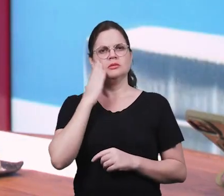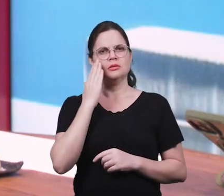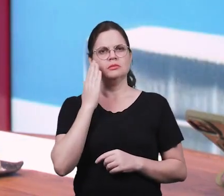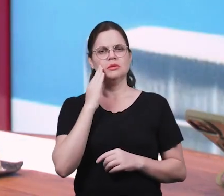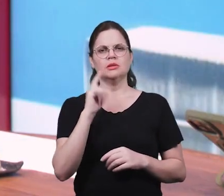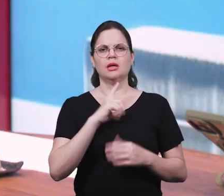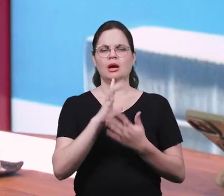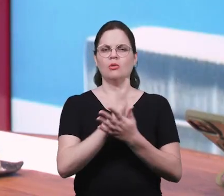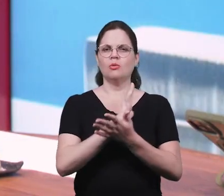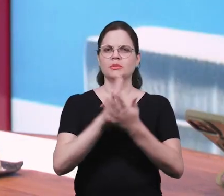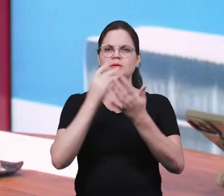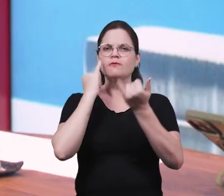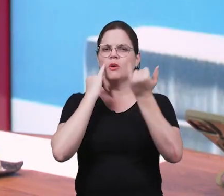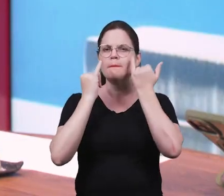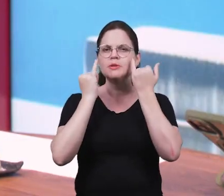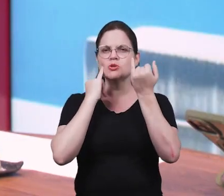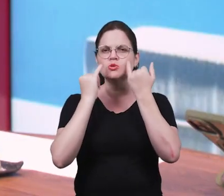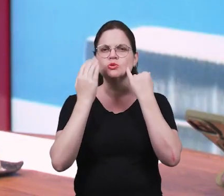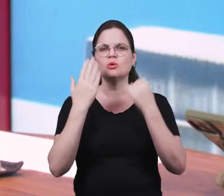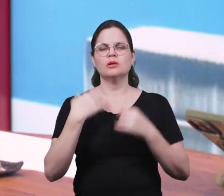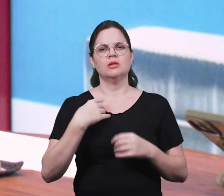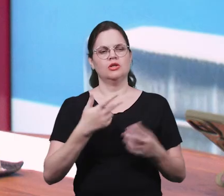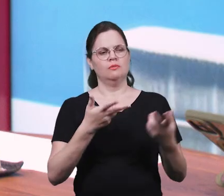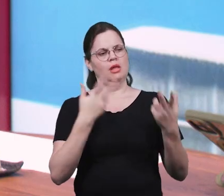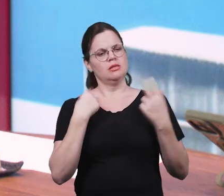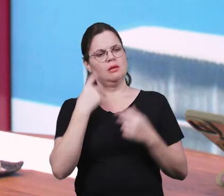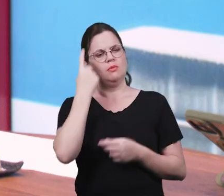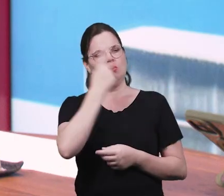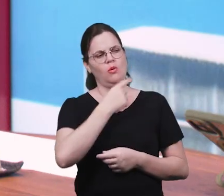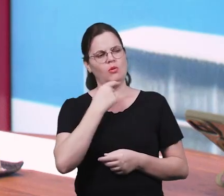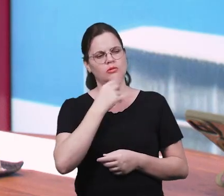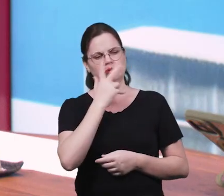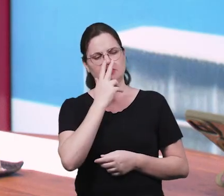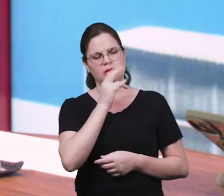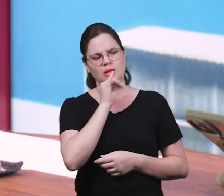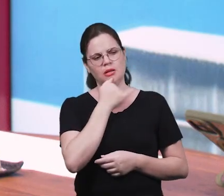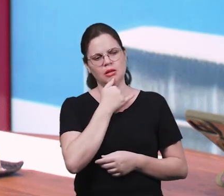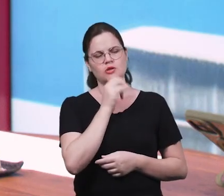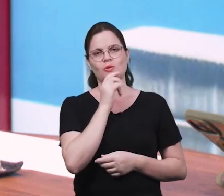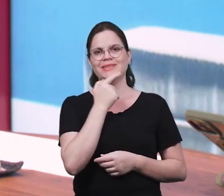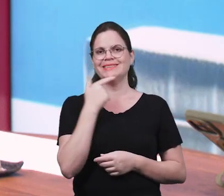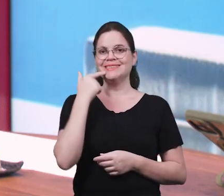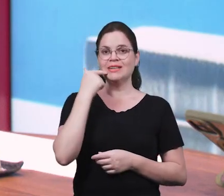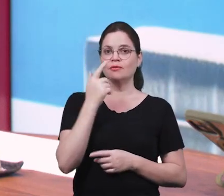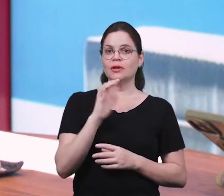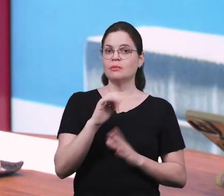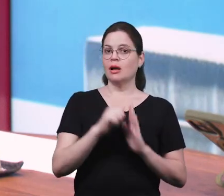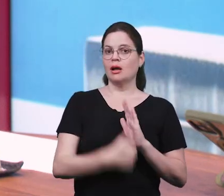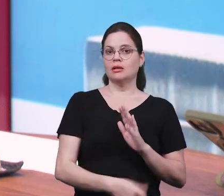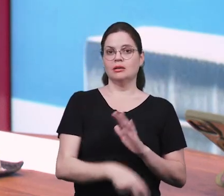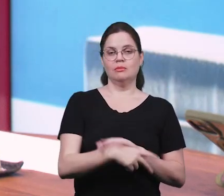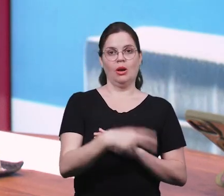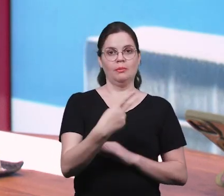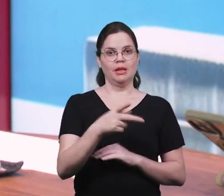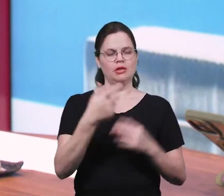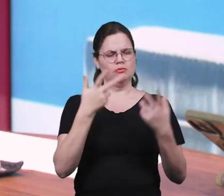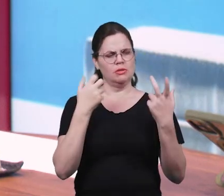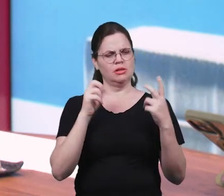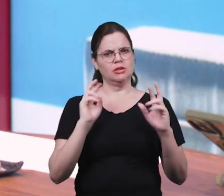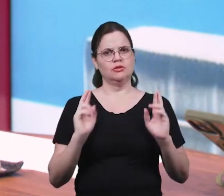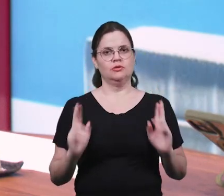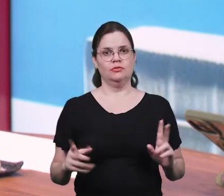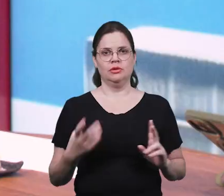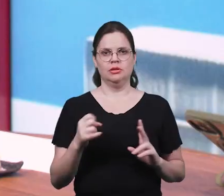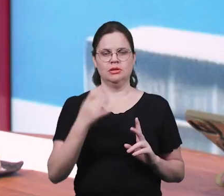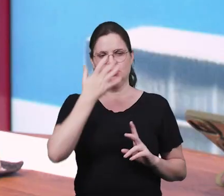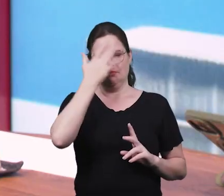algumas informações do semblante, do comportamento da pessoa, que é característica dela. E quando a pessoa fica